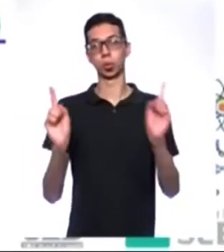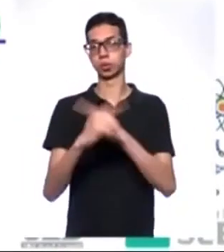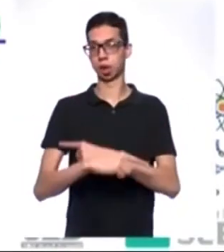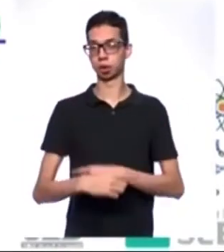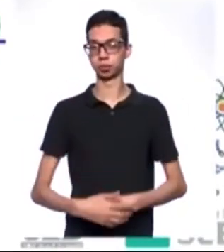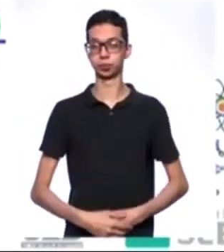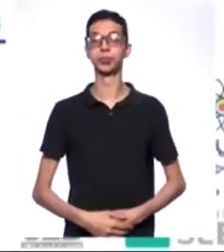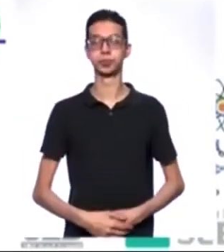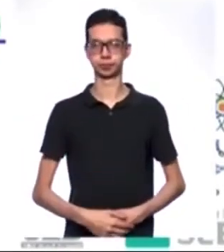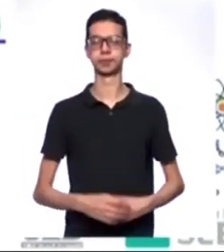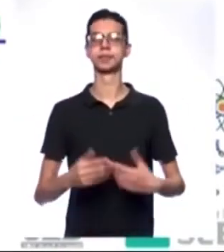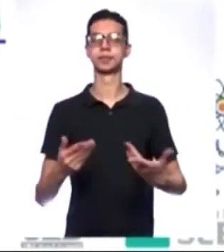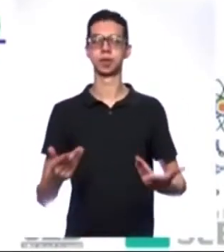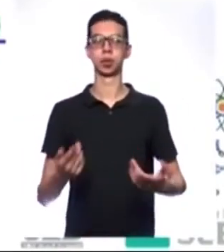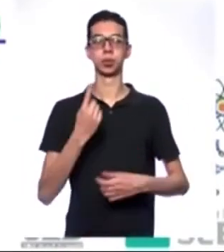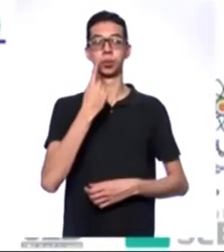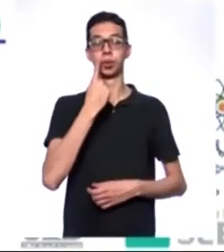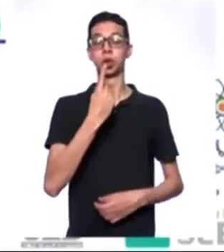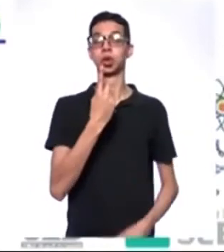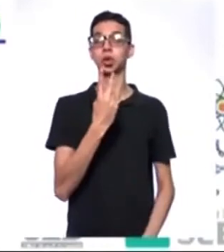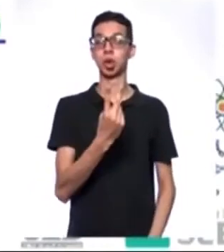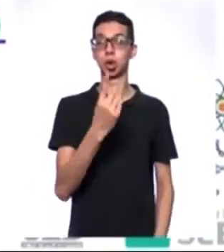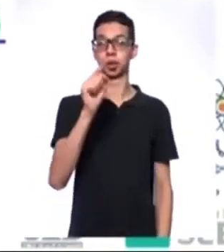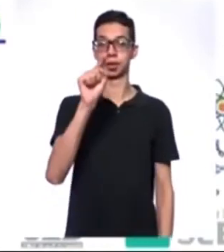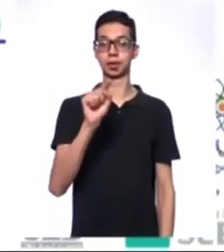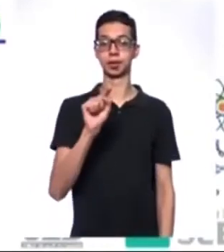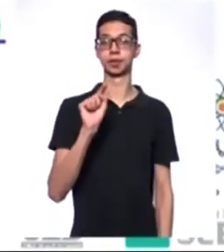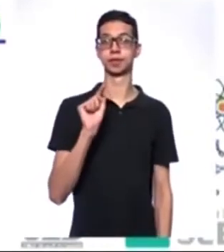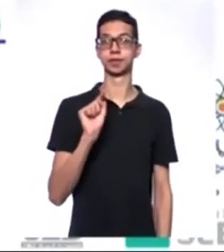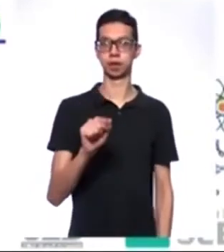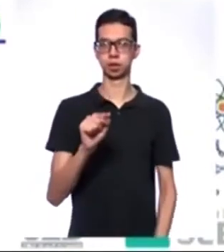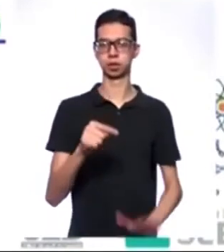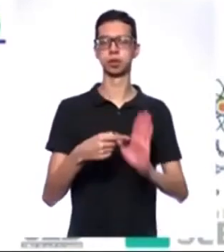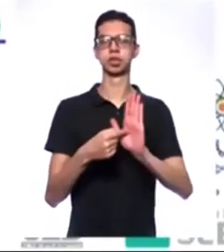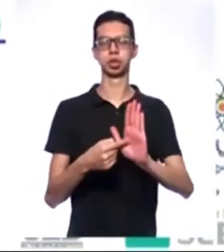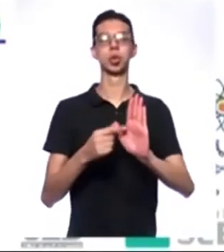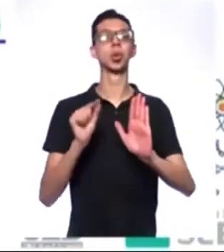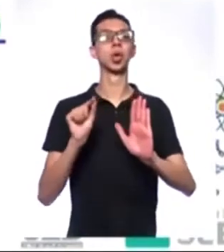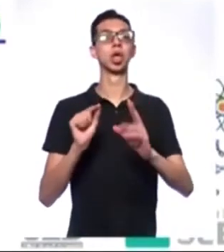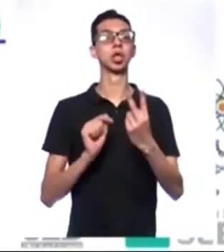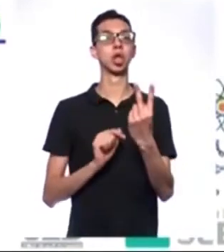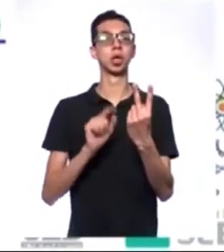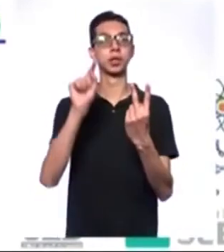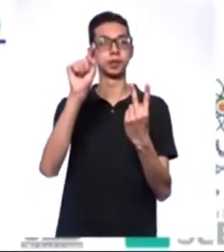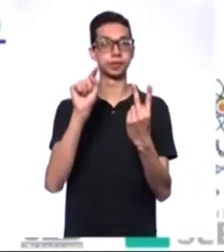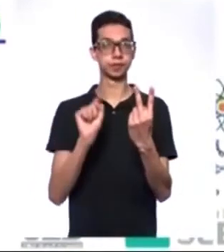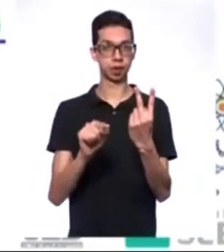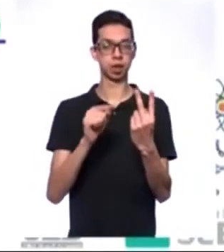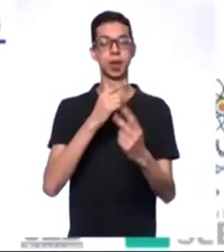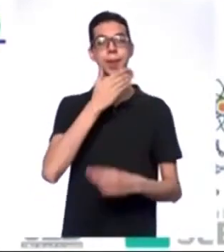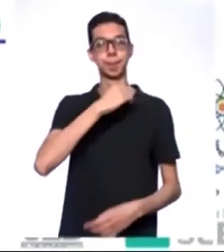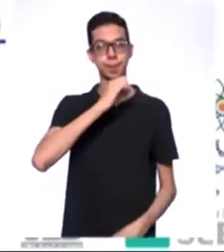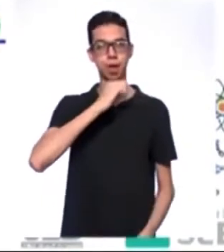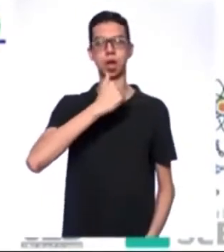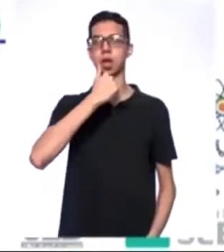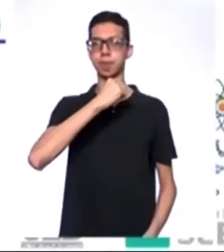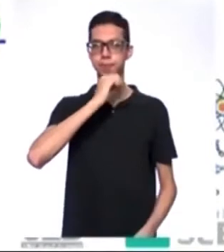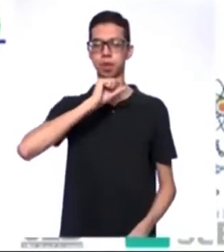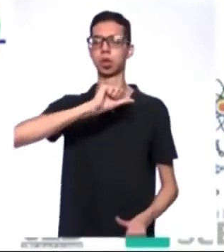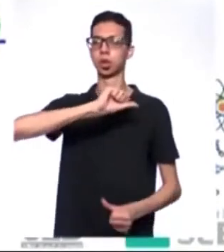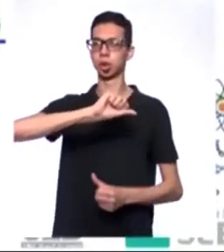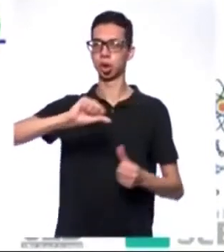direita então eu escrevi 2 fatorial indicando que 2 fatorial é a troca do pai e da mãe